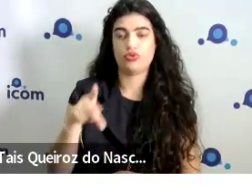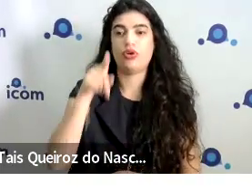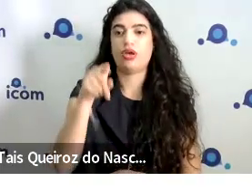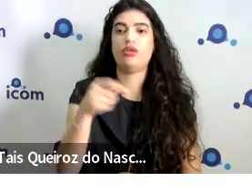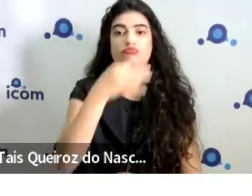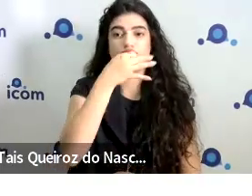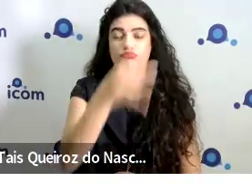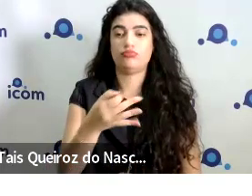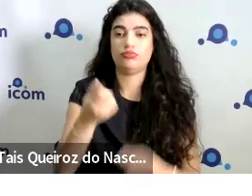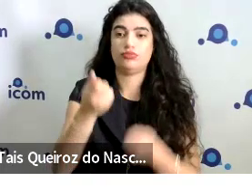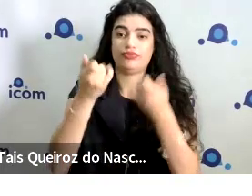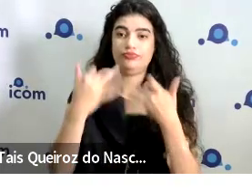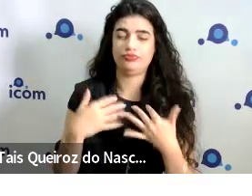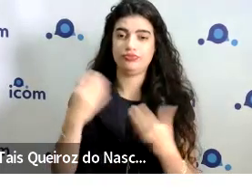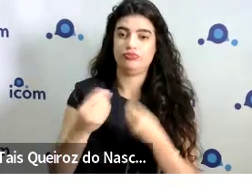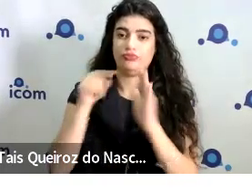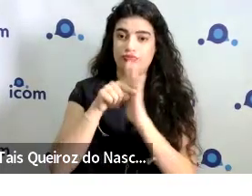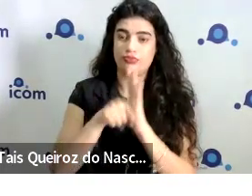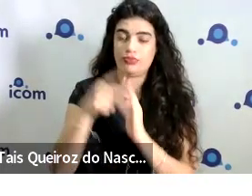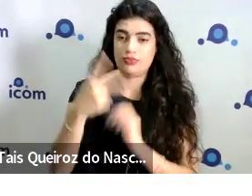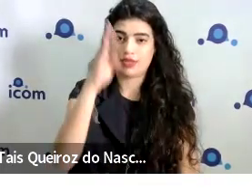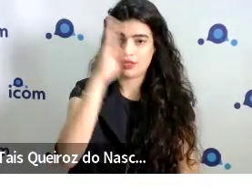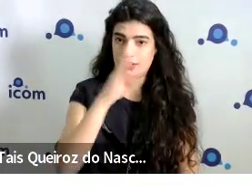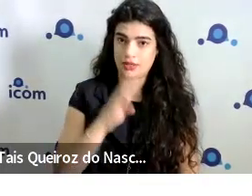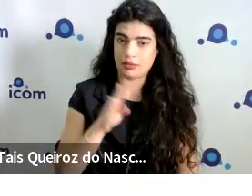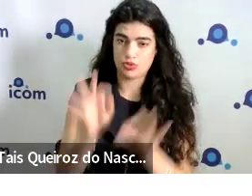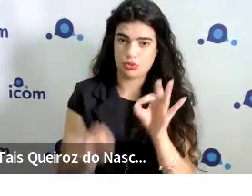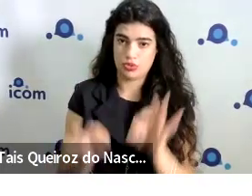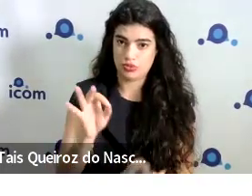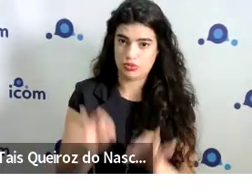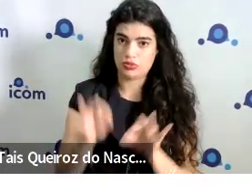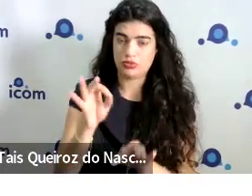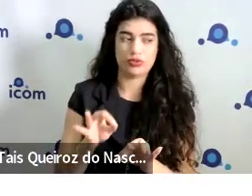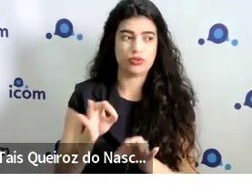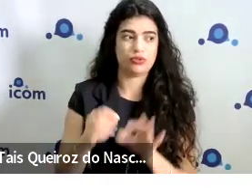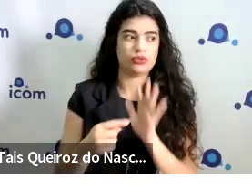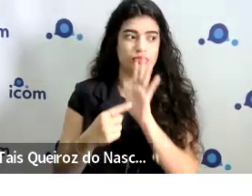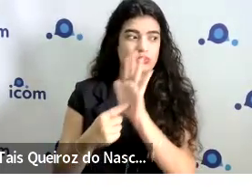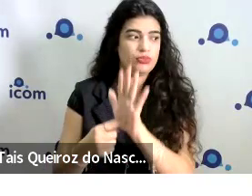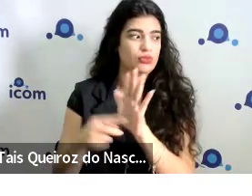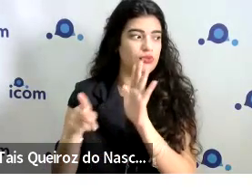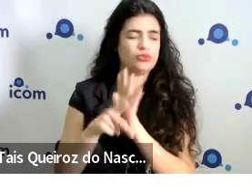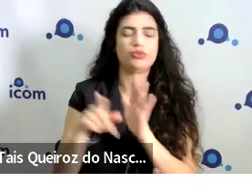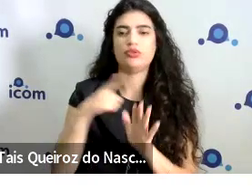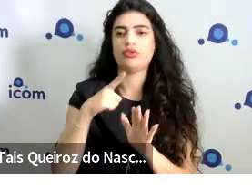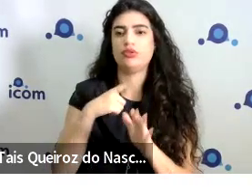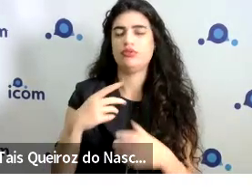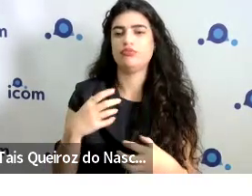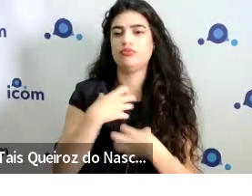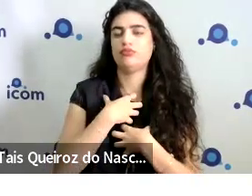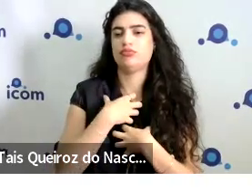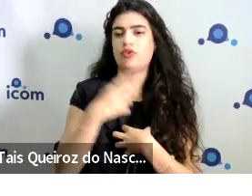pesquisa da Associação Brasileira de Judiciário, que traz o impacto do contencioso no